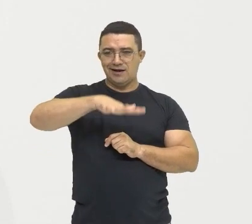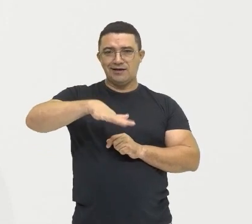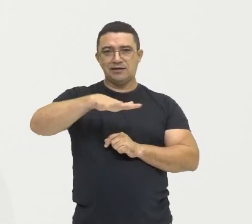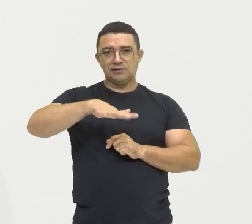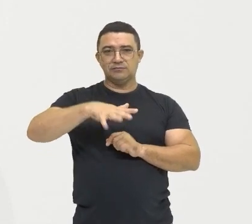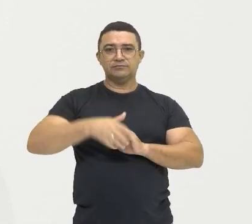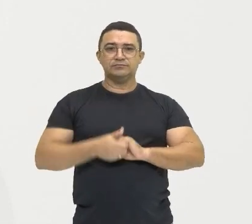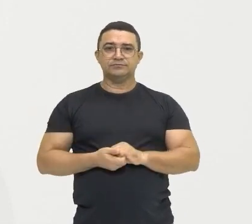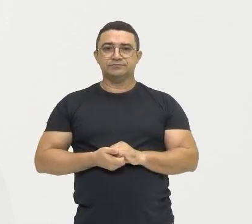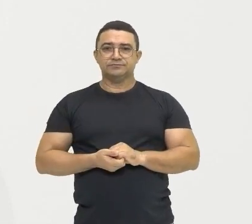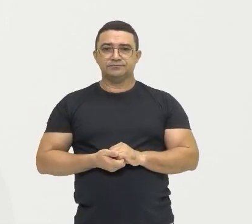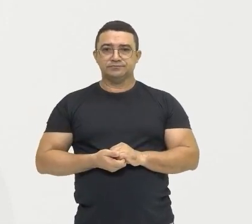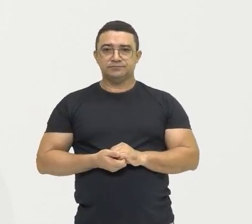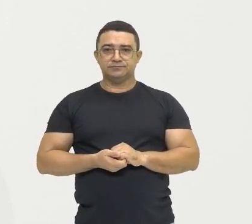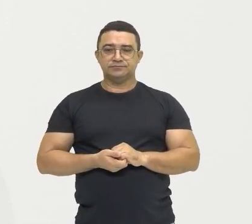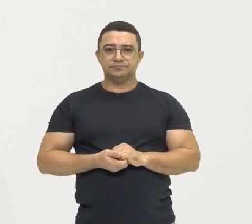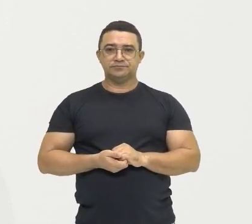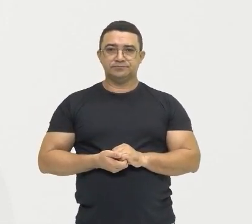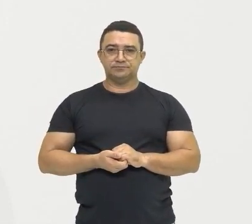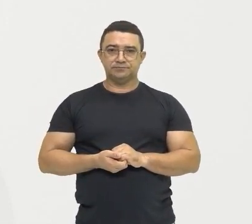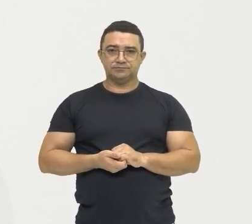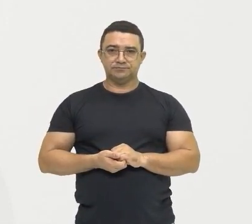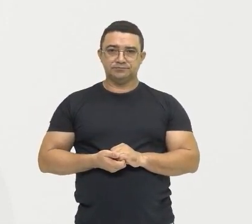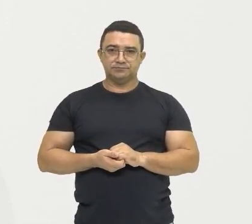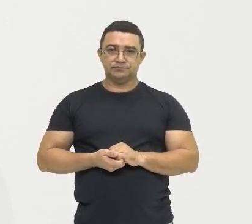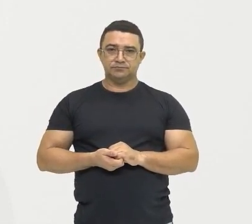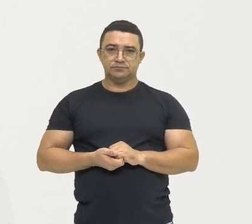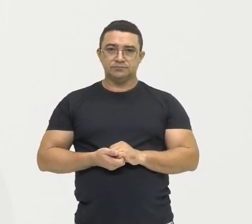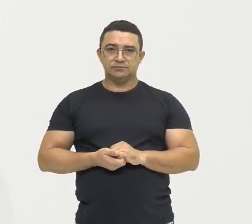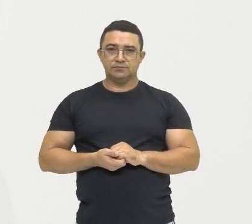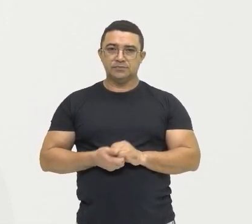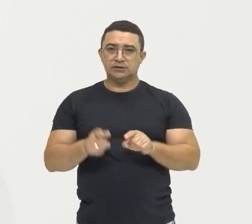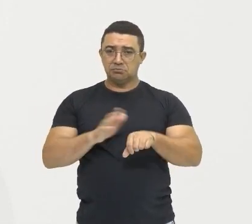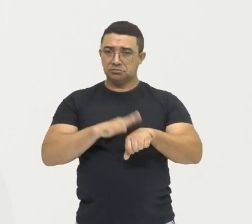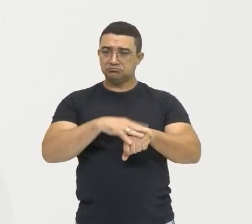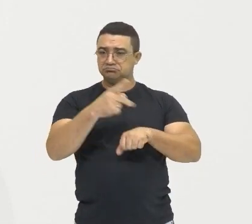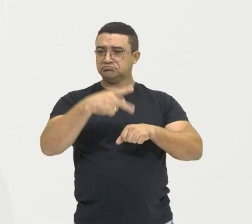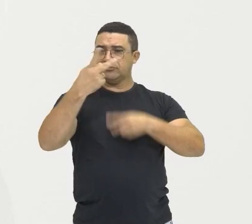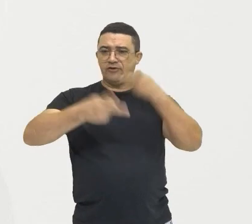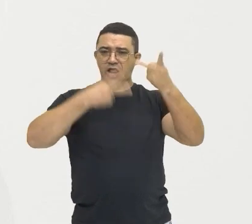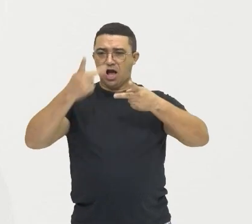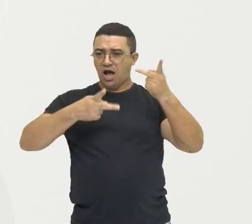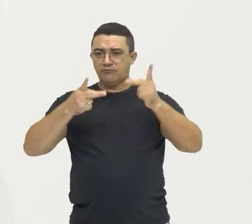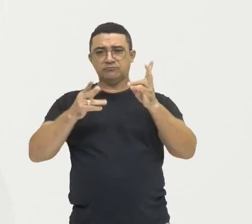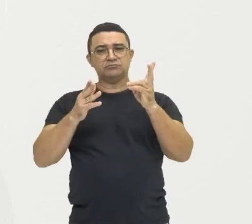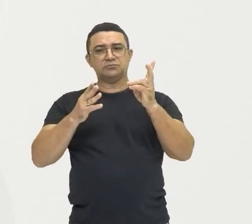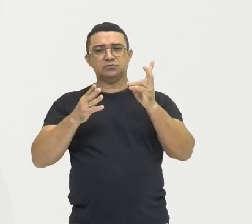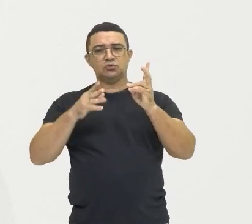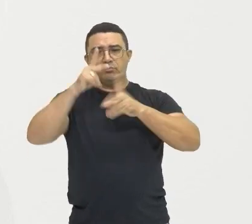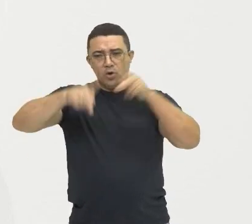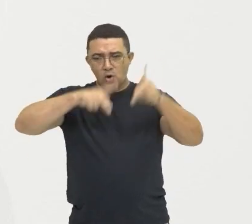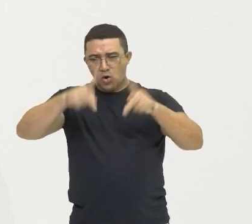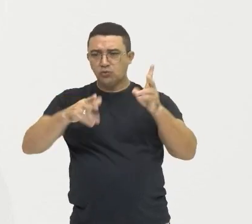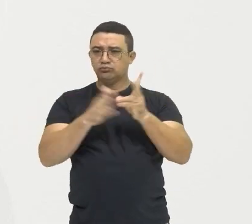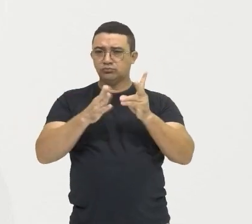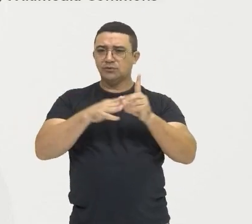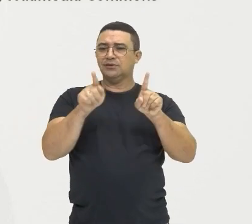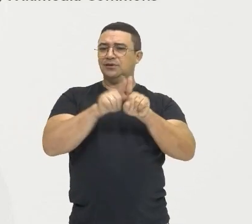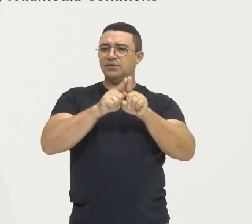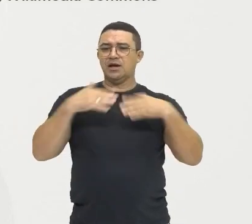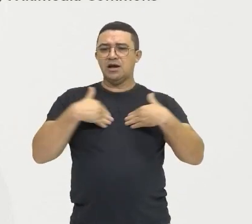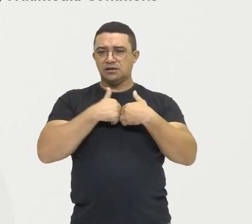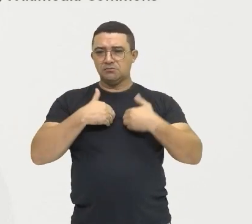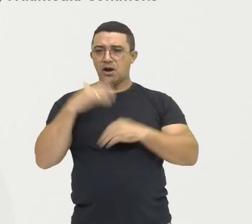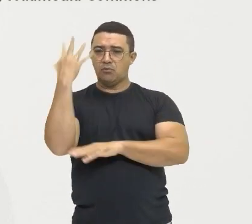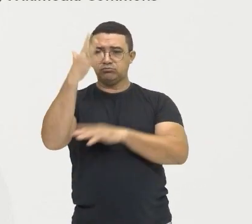do quadrante oeste do Atlântico Sul, dos seus habitantes e da curiosa fauna e flora locais.